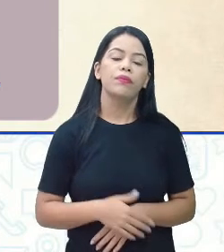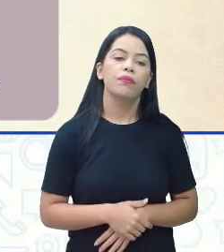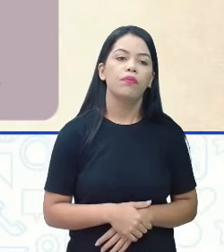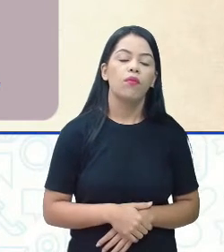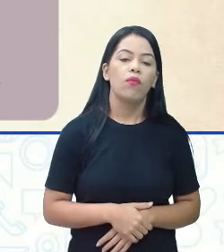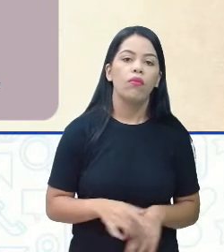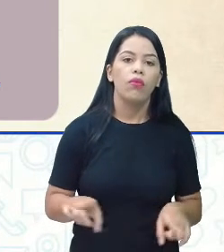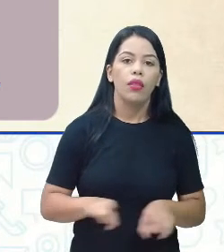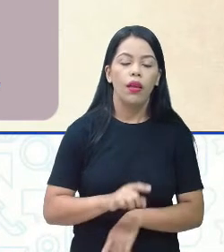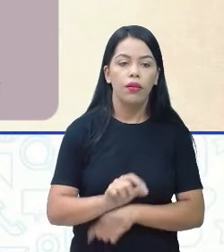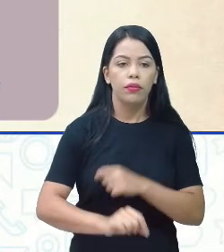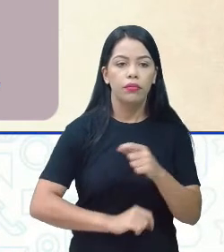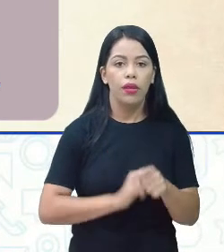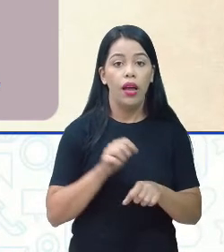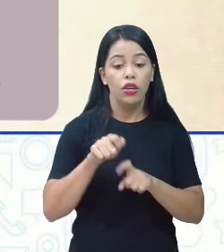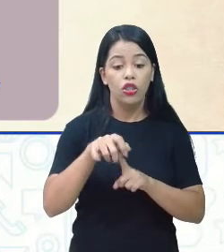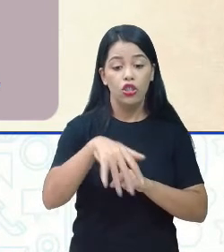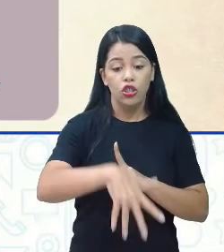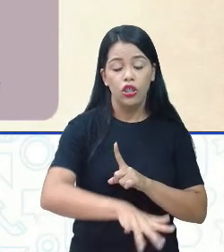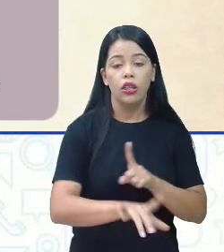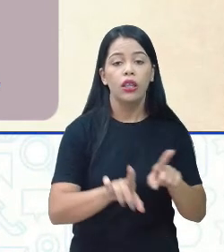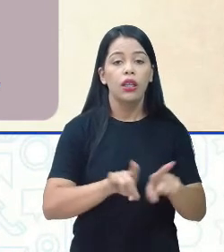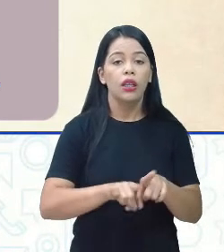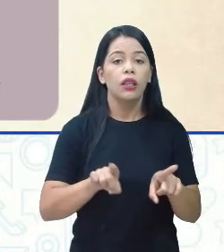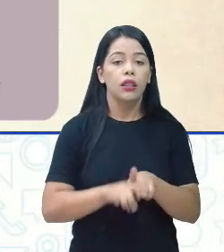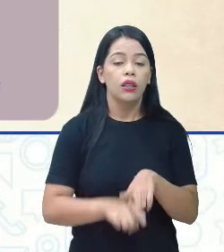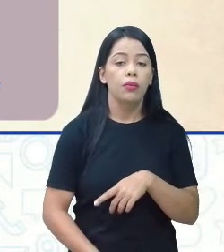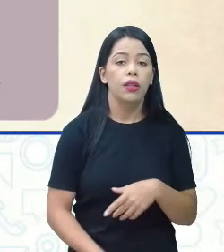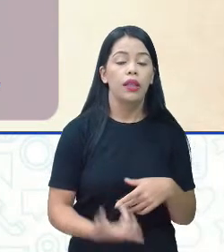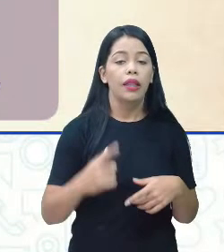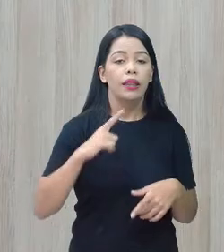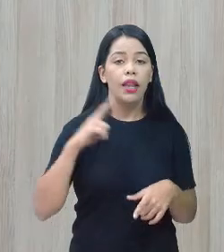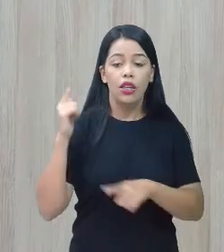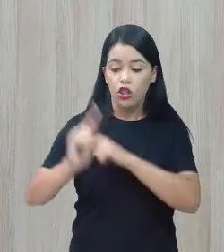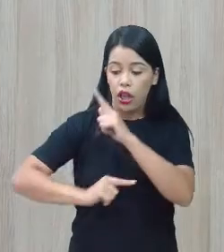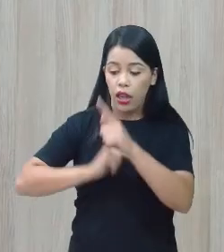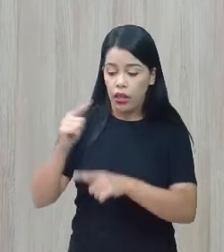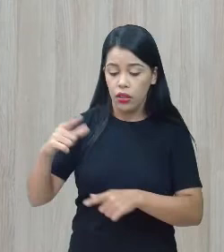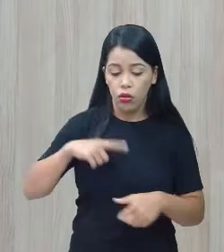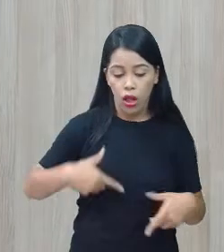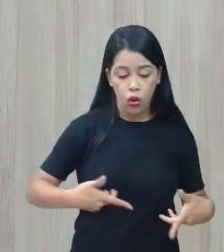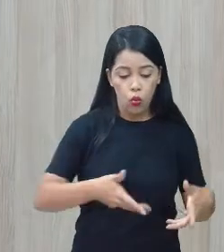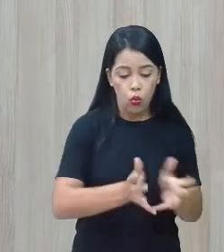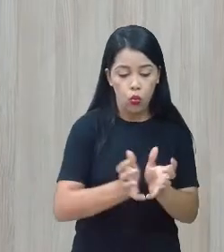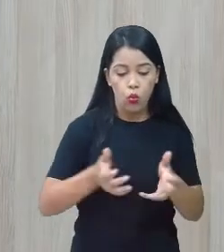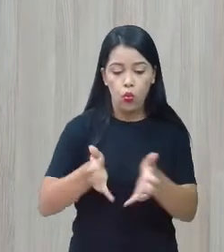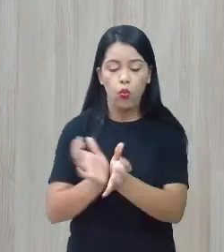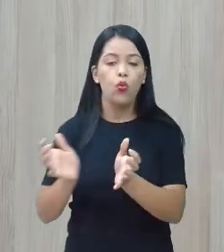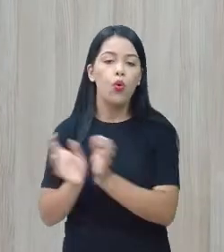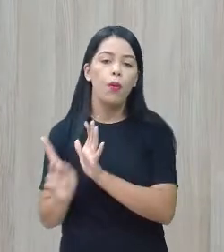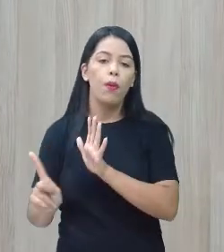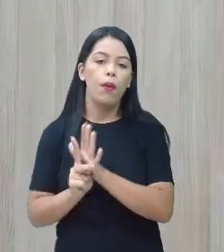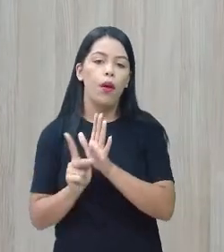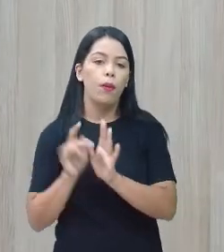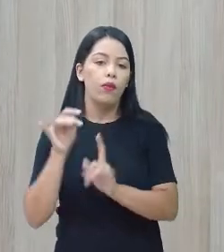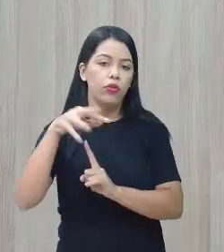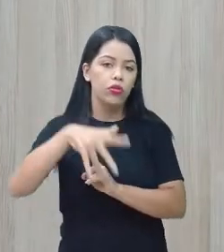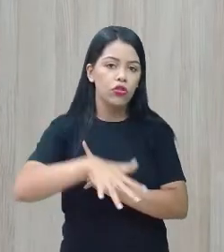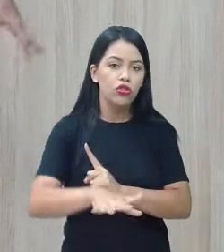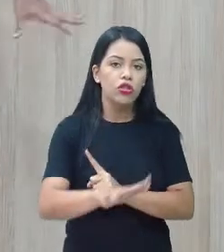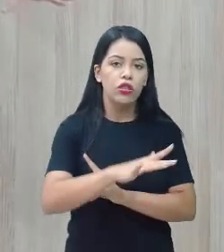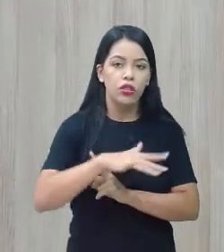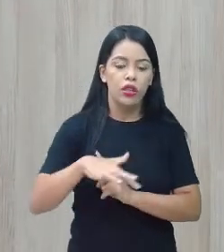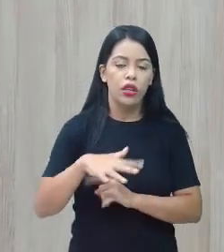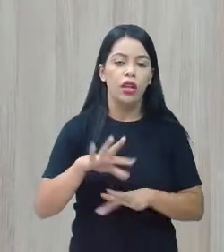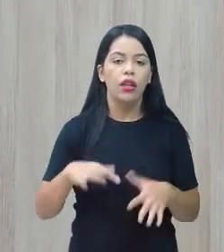gírias também envelhecem, porque cada geração vai ter um grupo de gírias, né? Cada geração vai ter